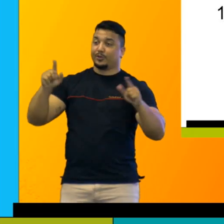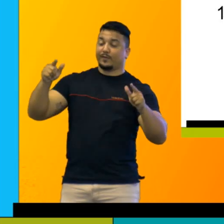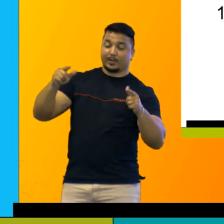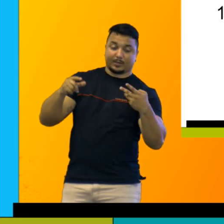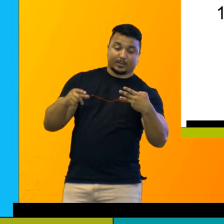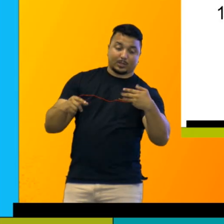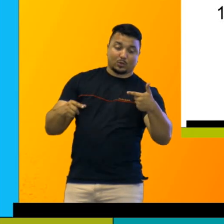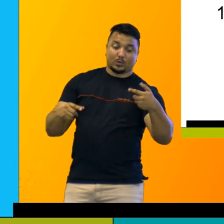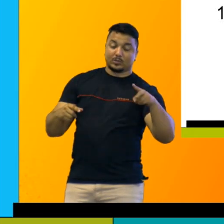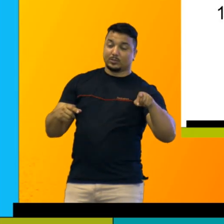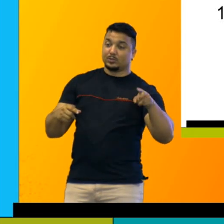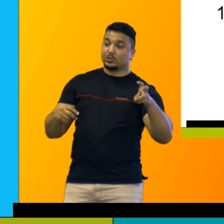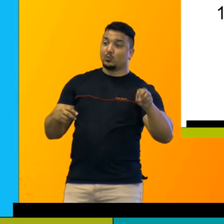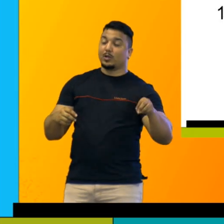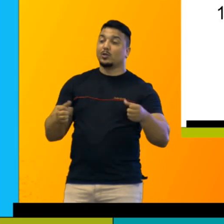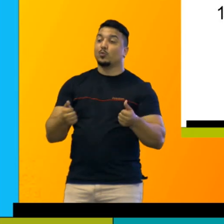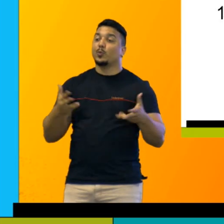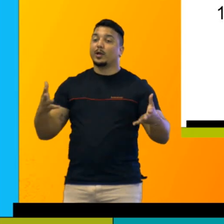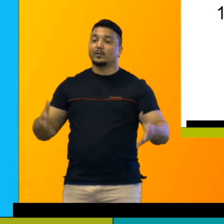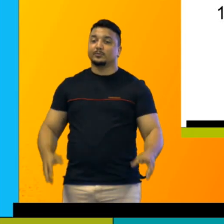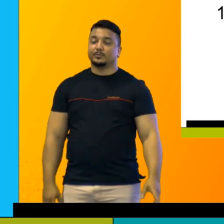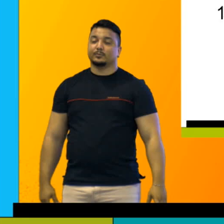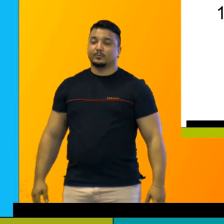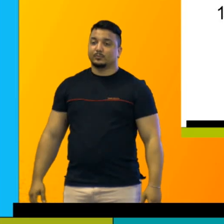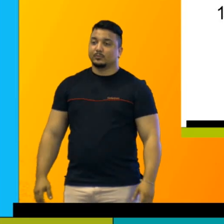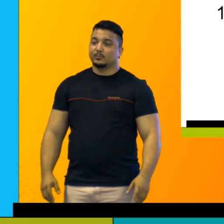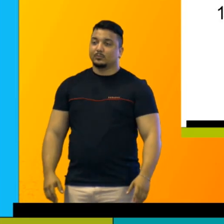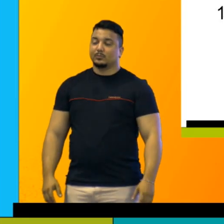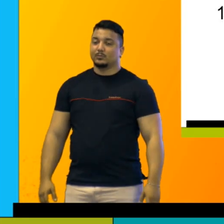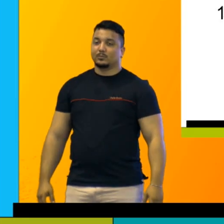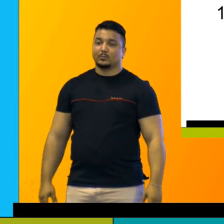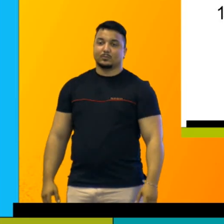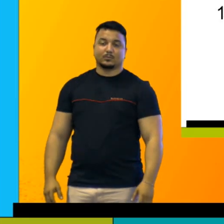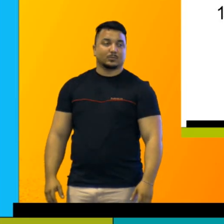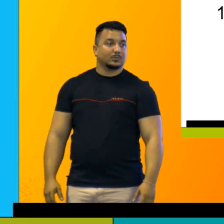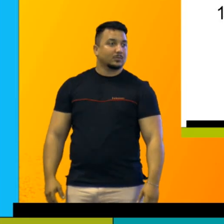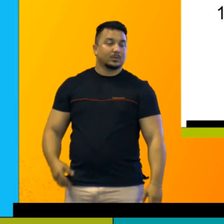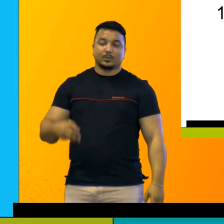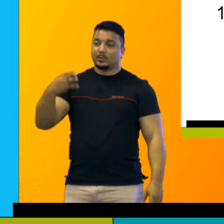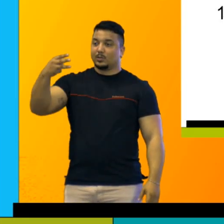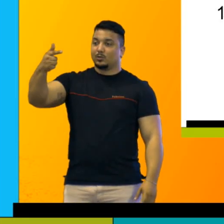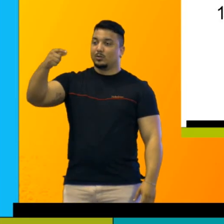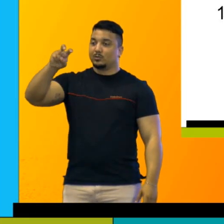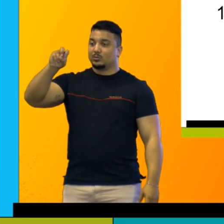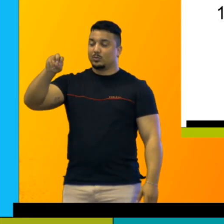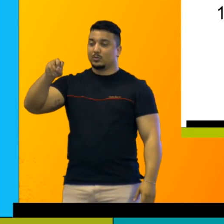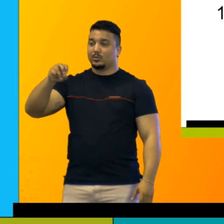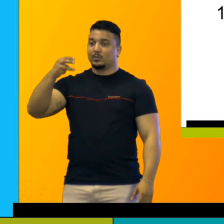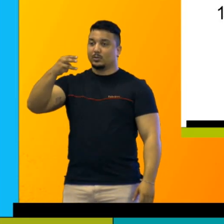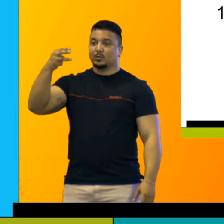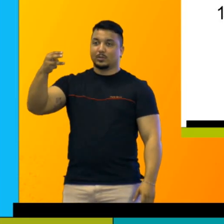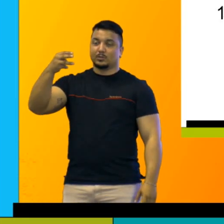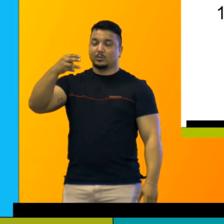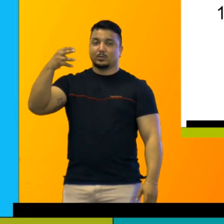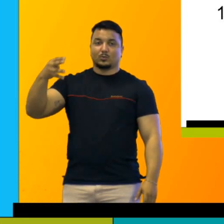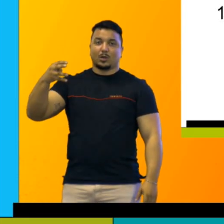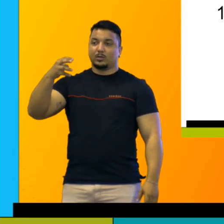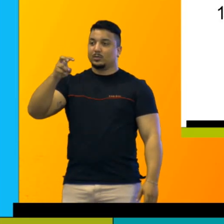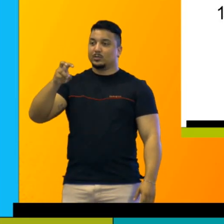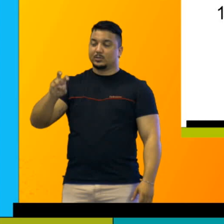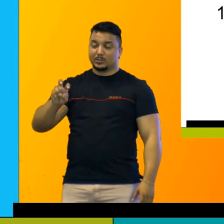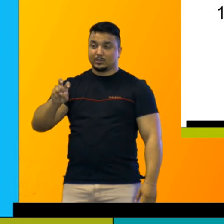mais do que 32,50? Só diminuir. 32,50, 33,50,